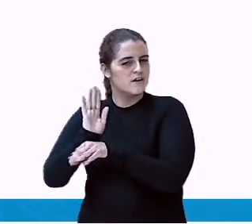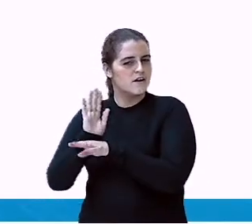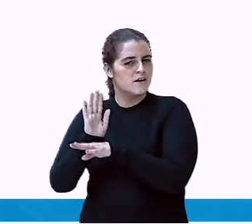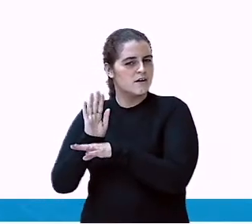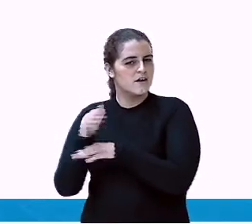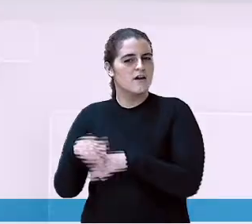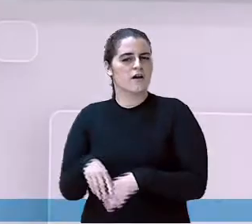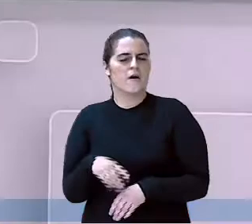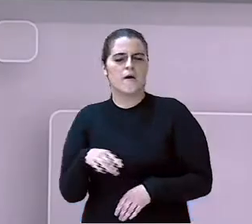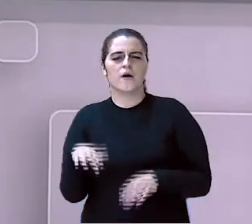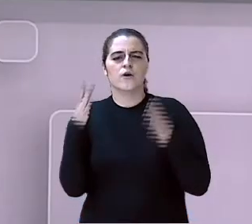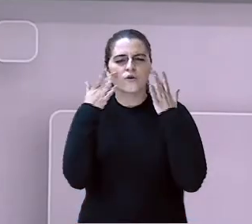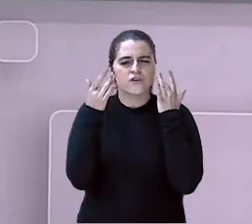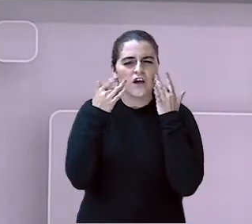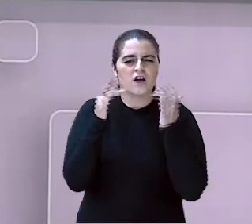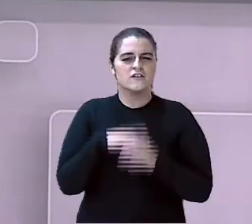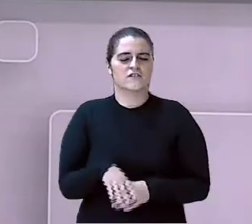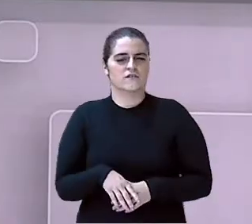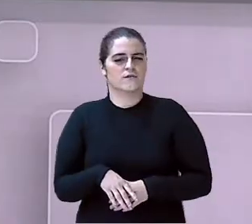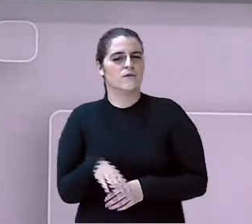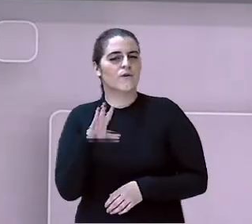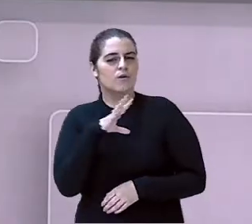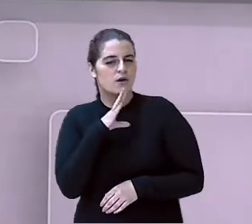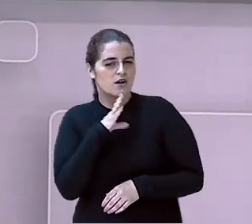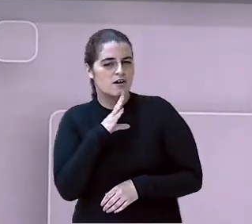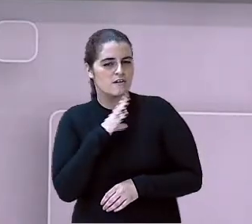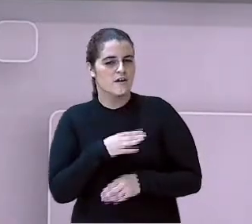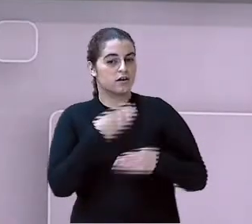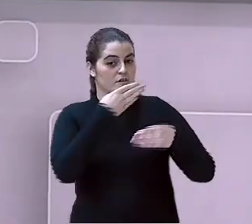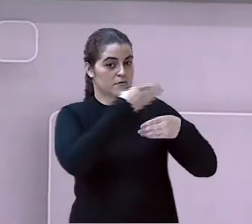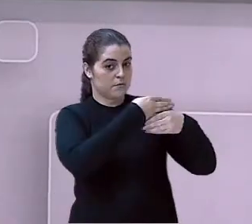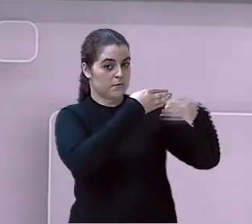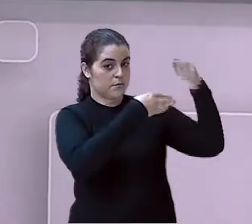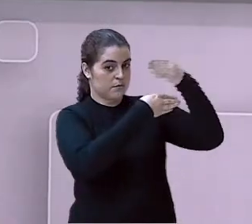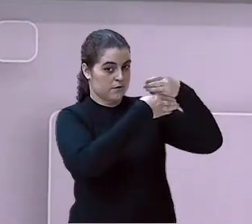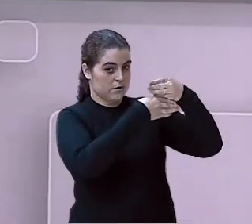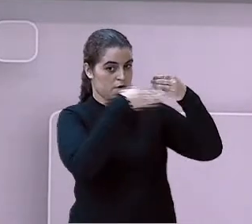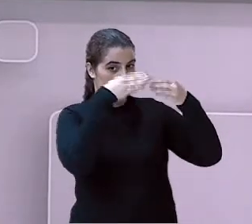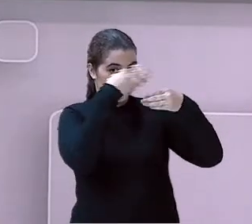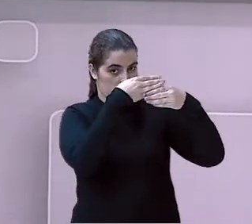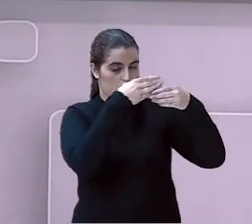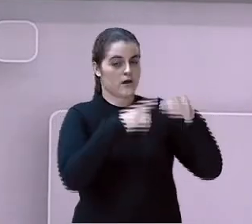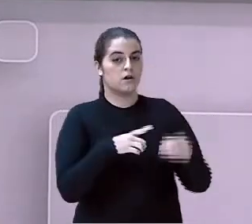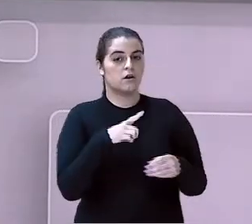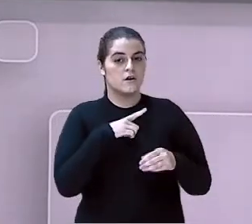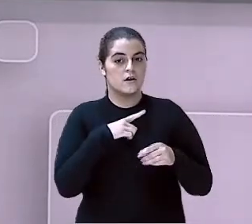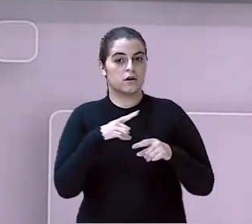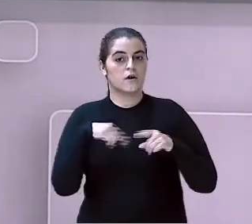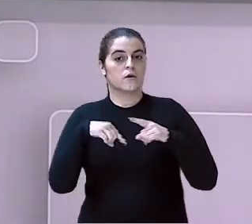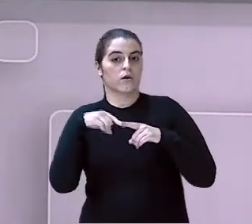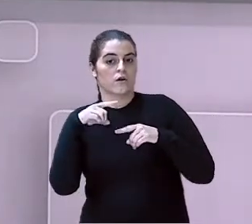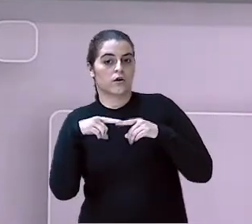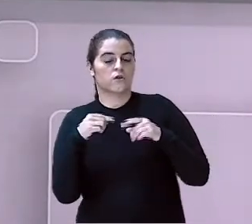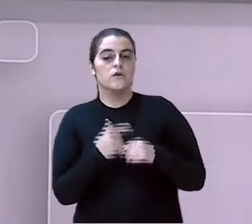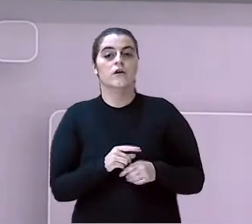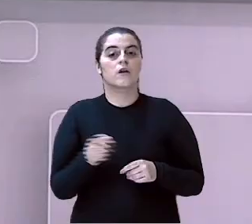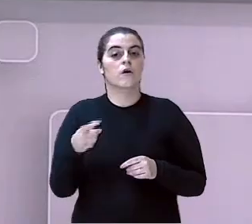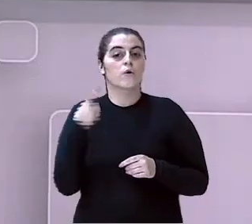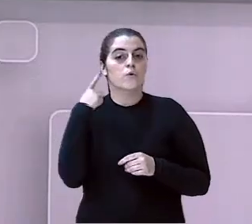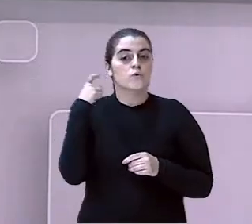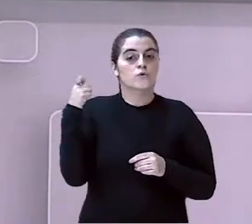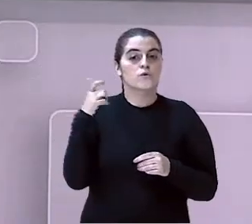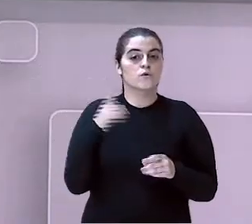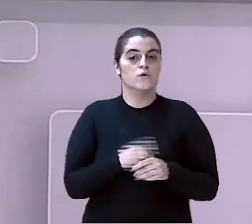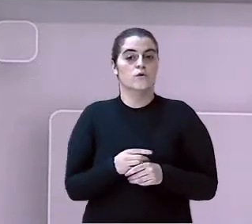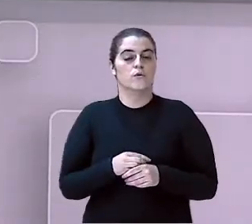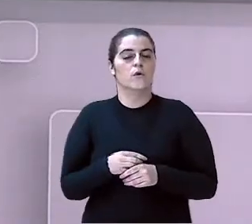O cinema, gente, quando ele é construído, as paredes são todas feitas com um material que não deixa o som